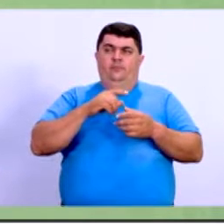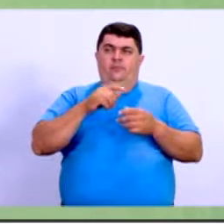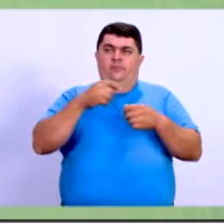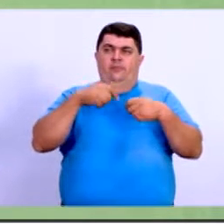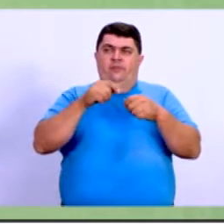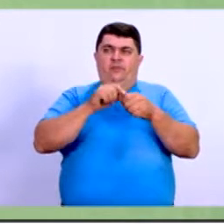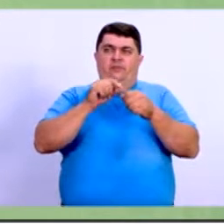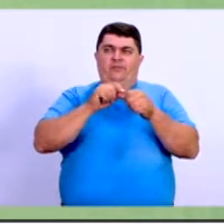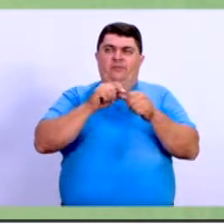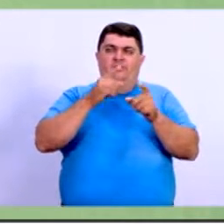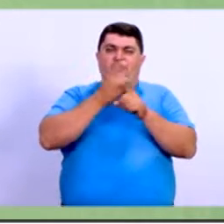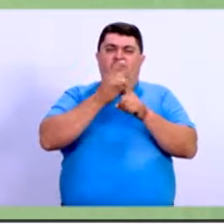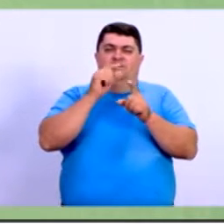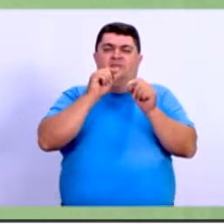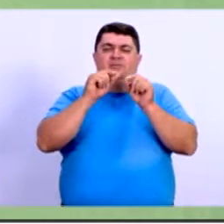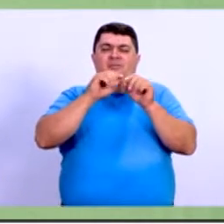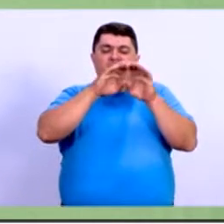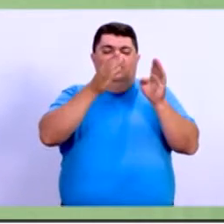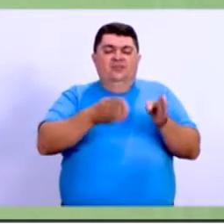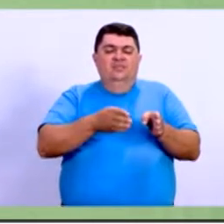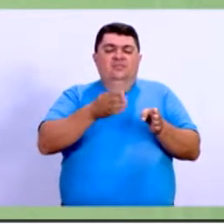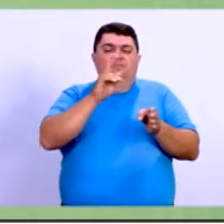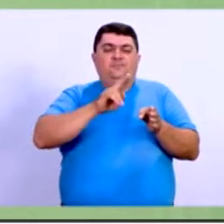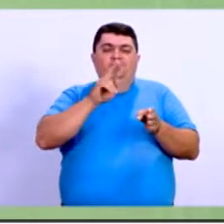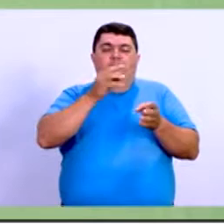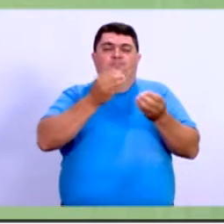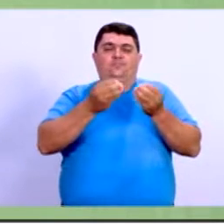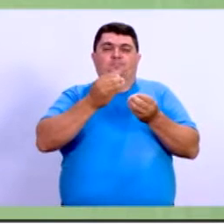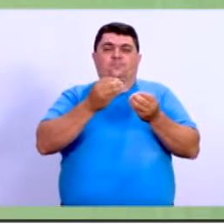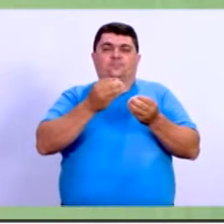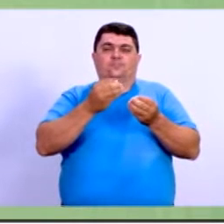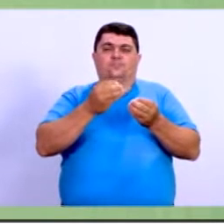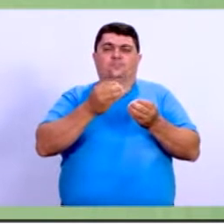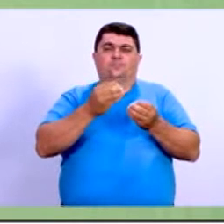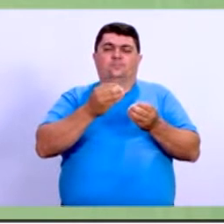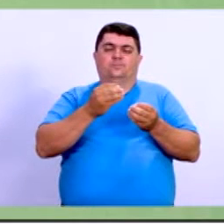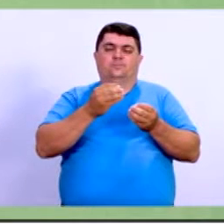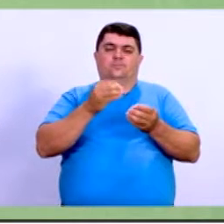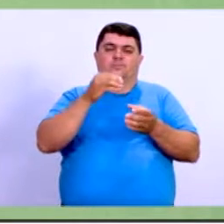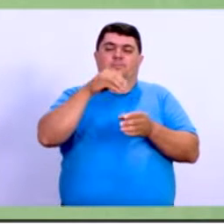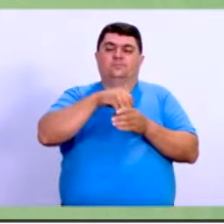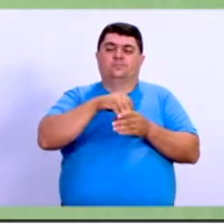requisitos funcionais. Onde estão os requisitos funcionais? Estão no